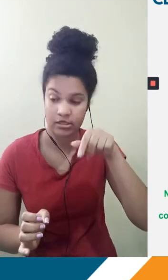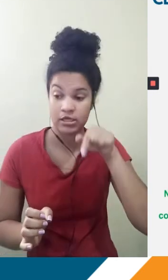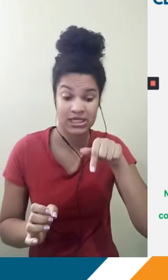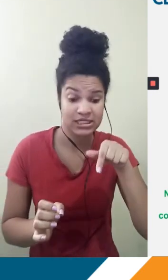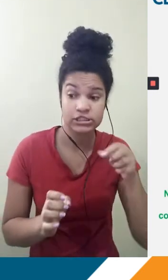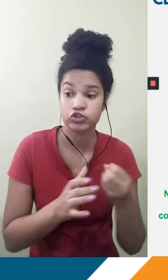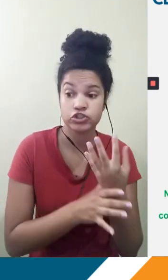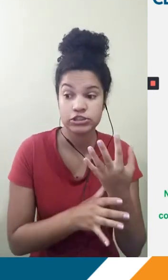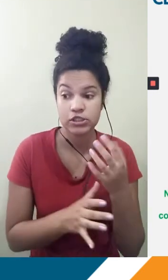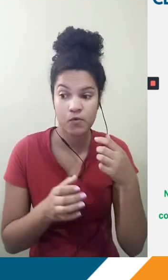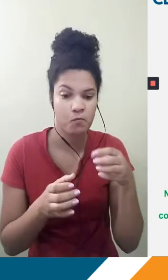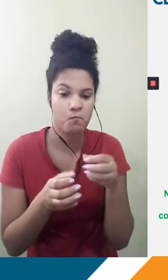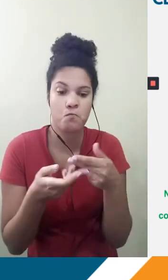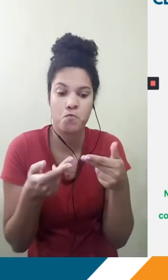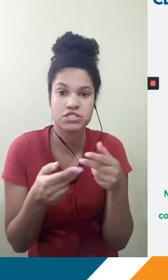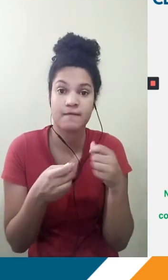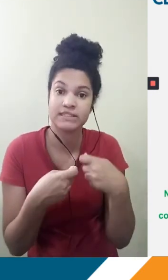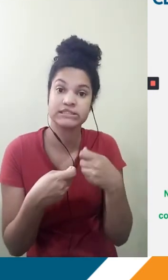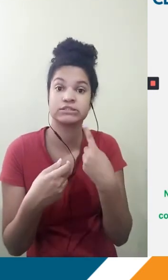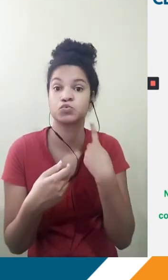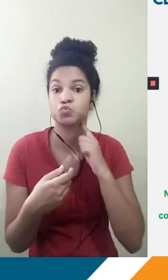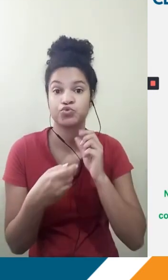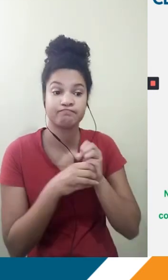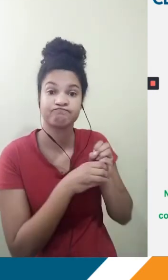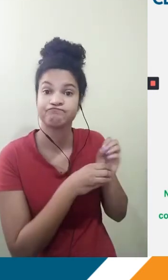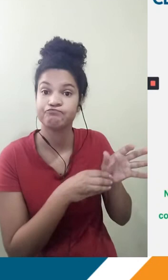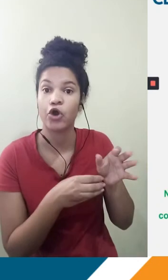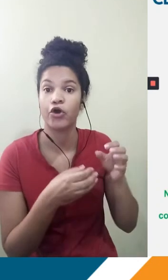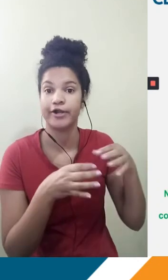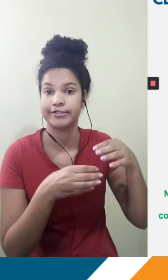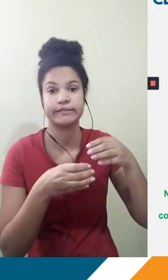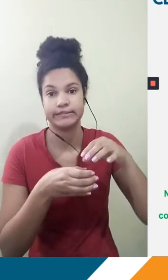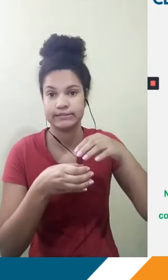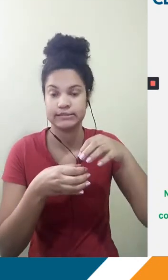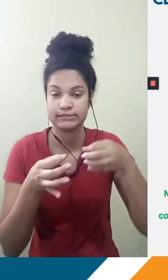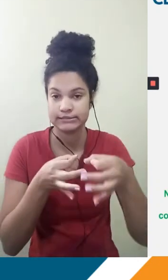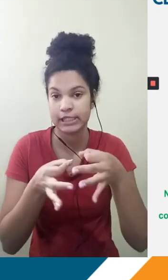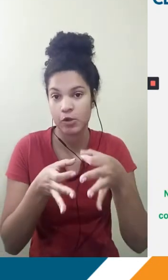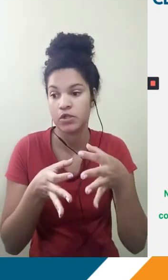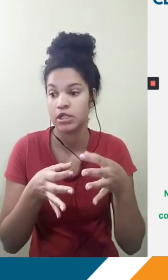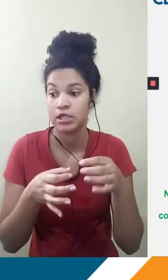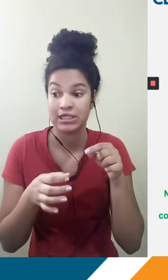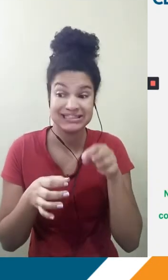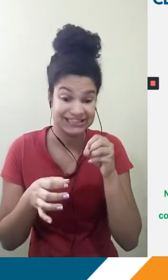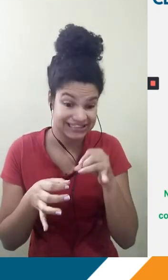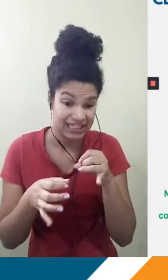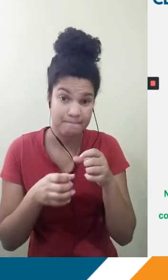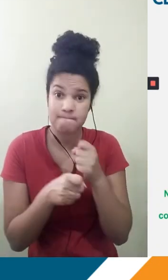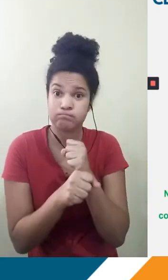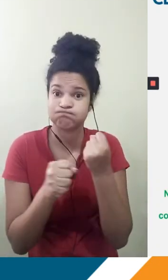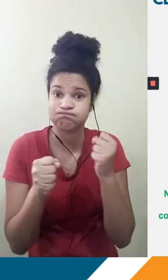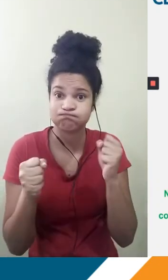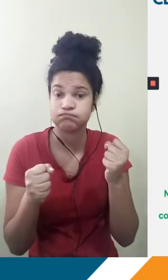células, esses processos de grandes moléculas muito grandes, que não passam por poros da membrana, que não é